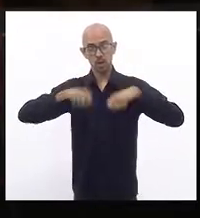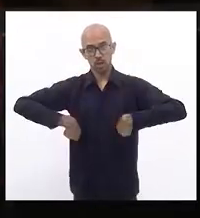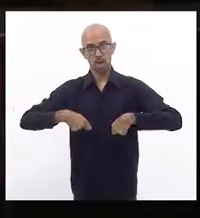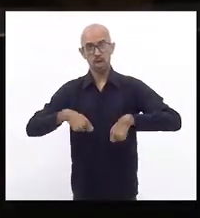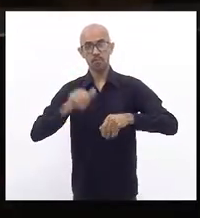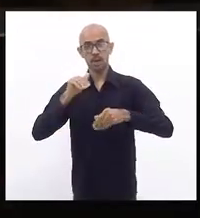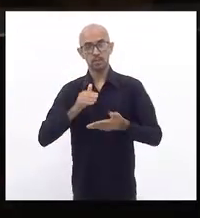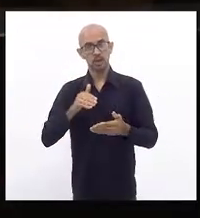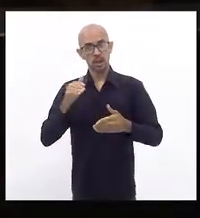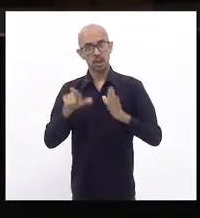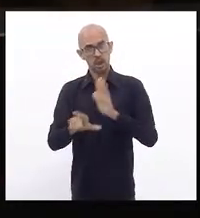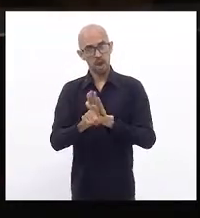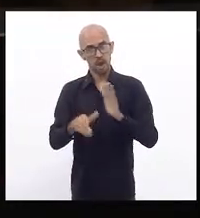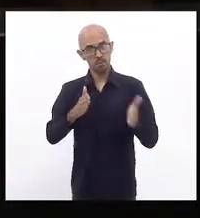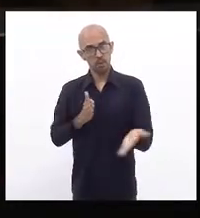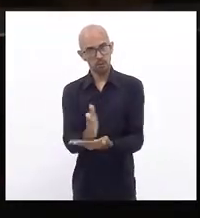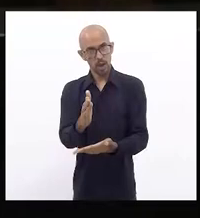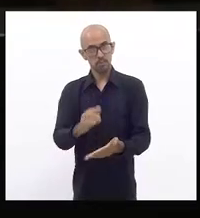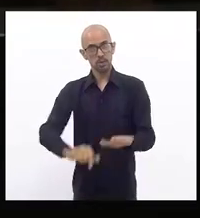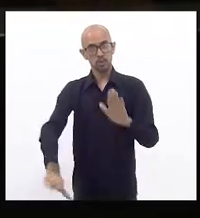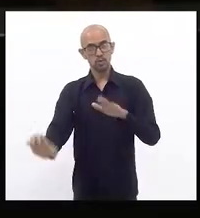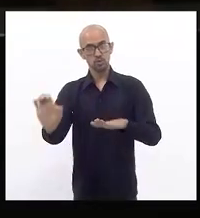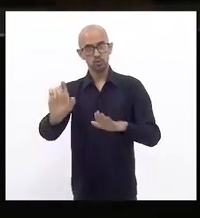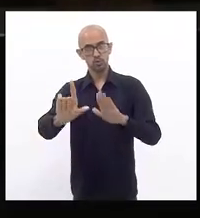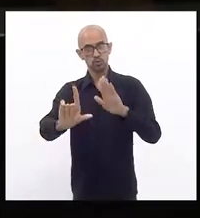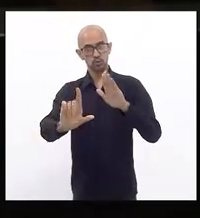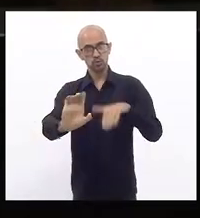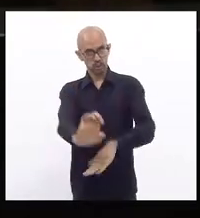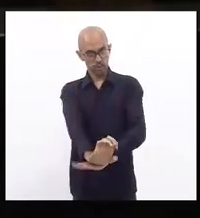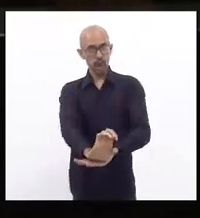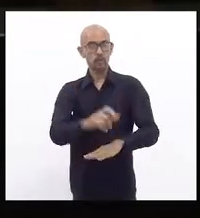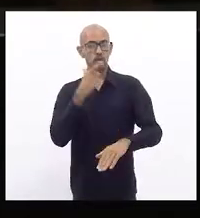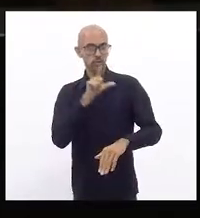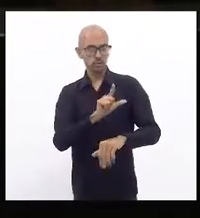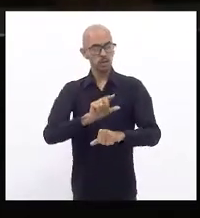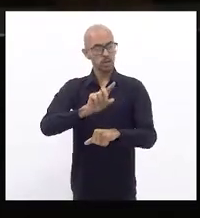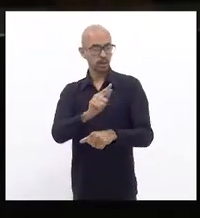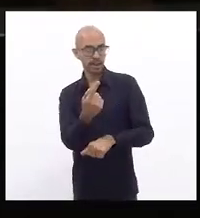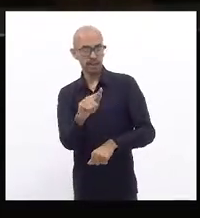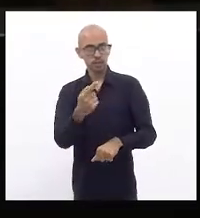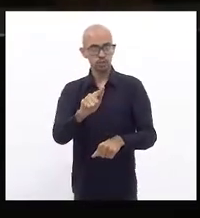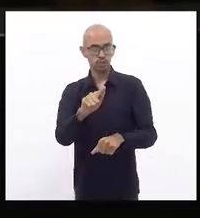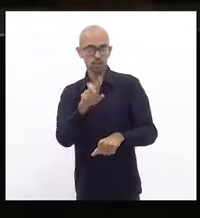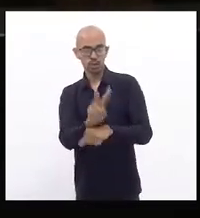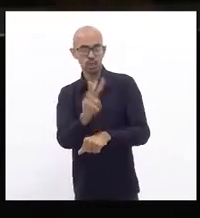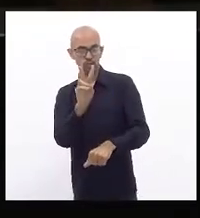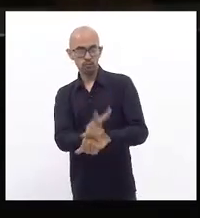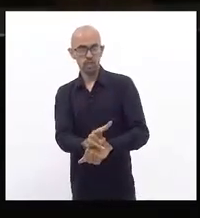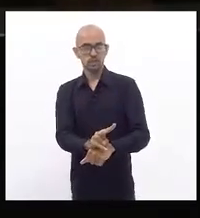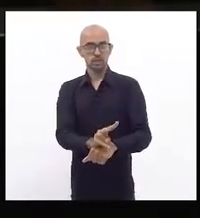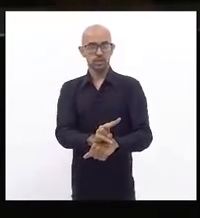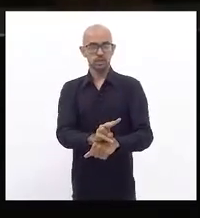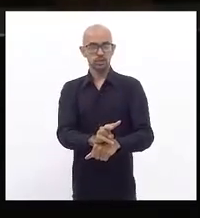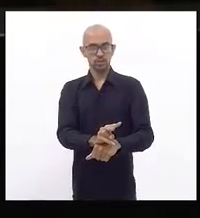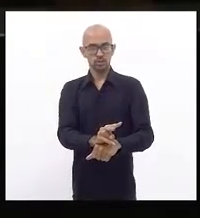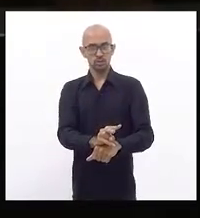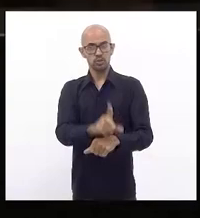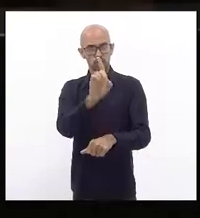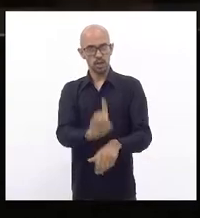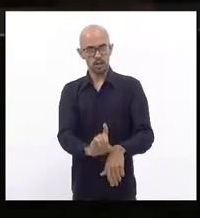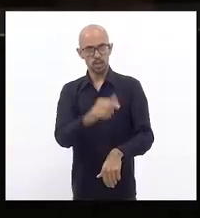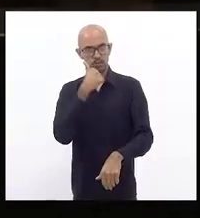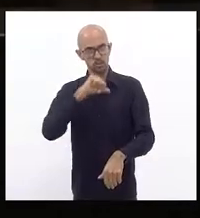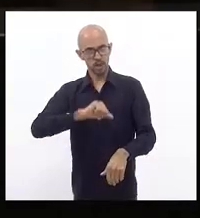que o estado do Rio de Janeiro garanta a defesa da vida das mulheres com política pública